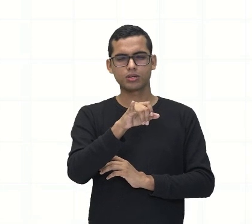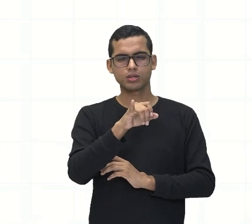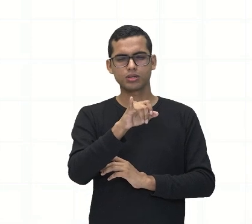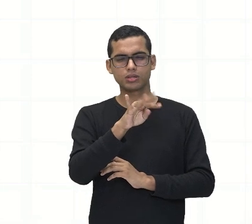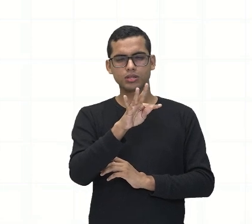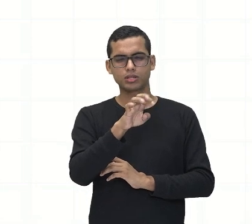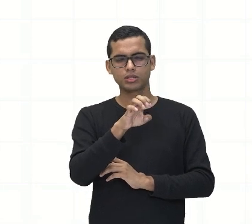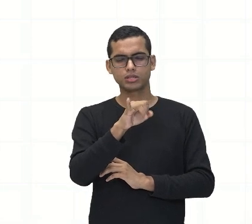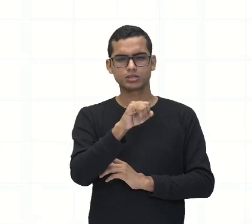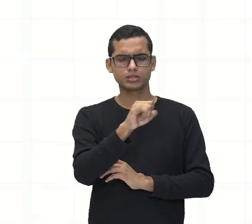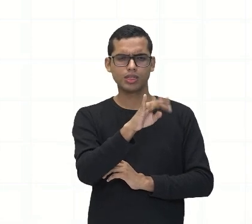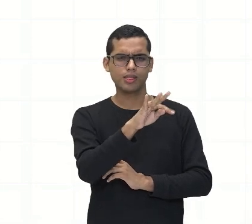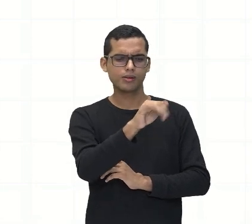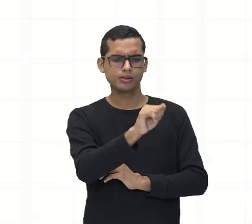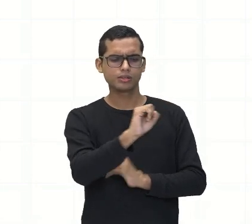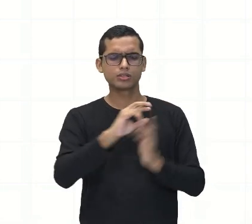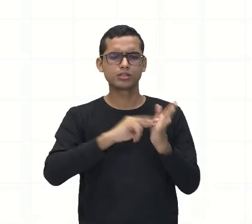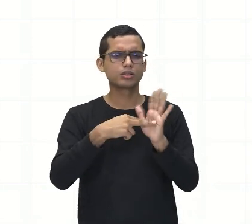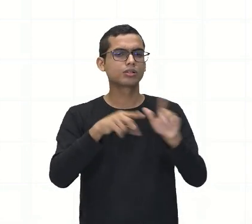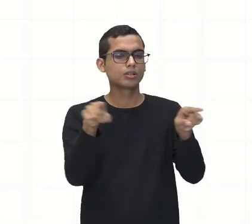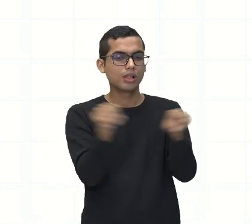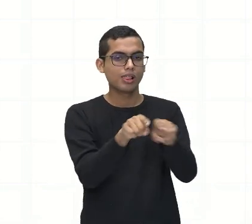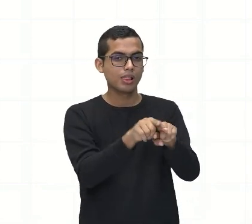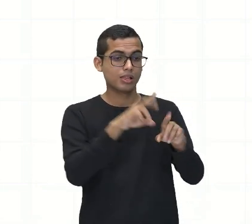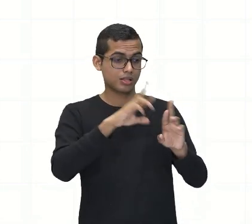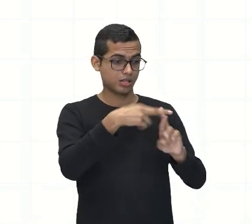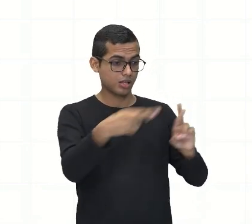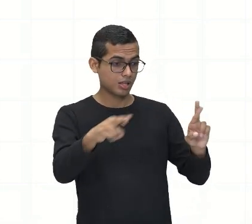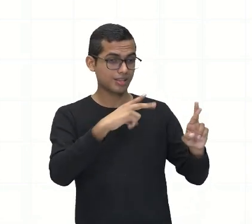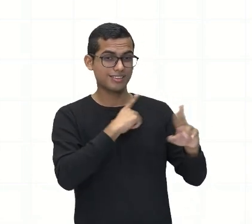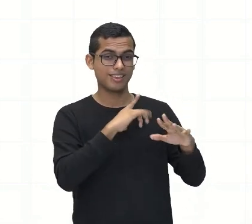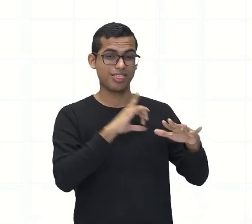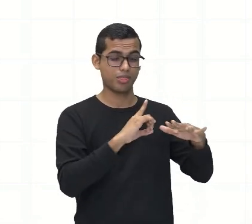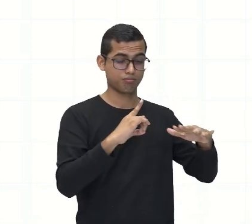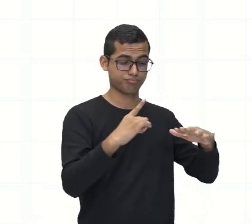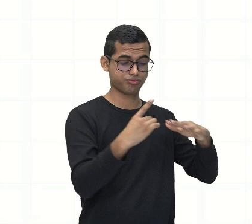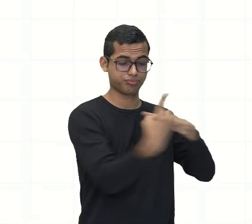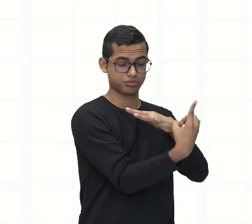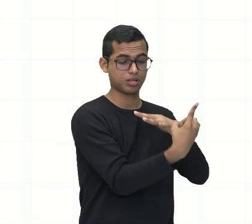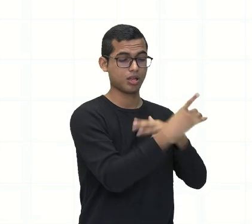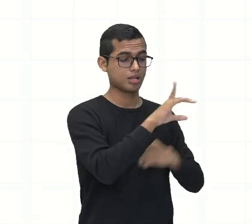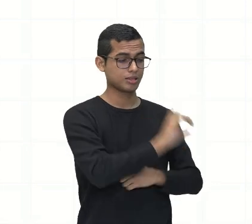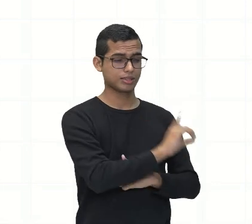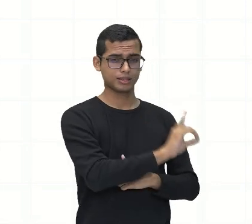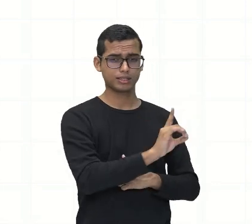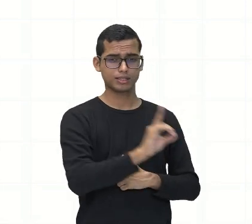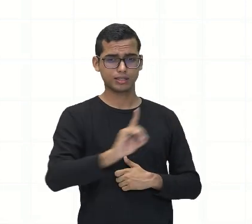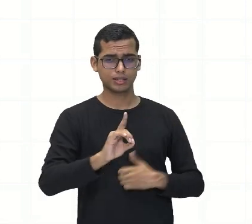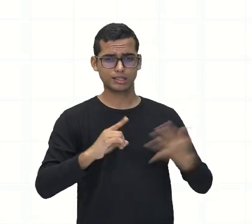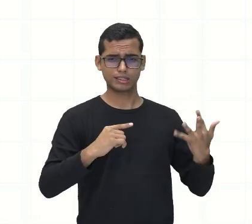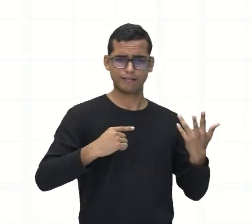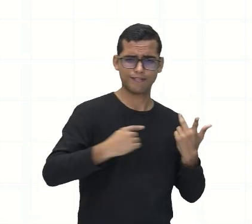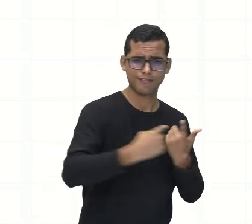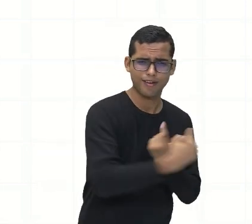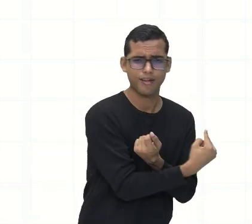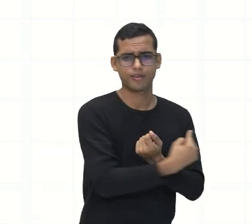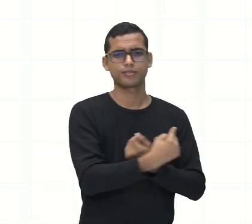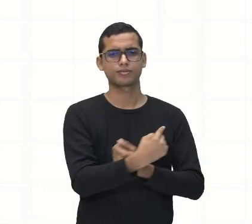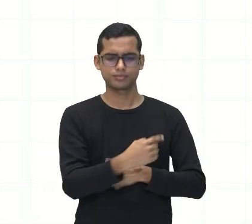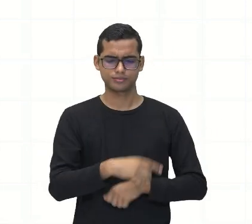politeístas, ou seja, são religiões que vão ter mais de um Deus.